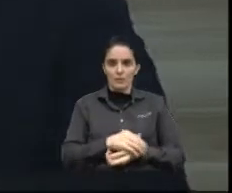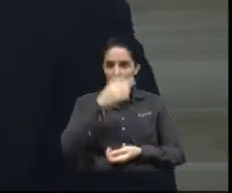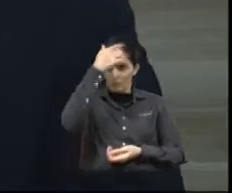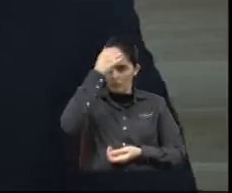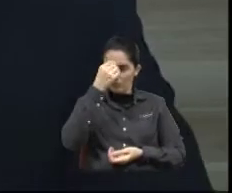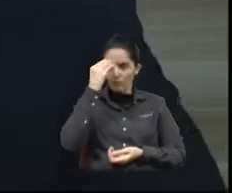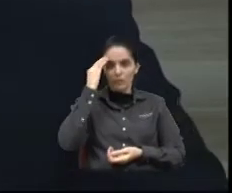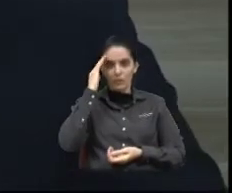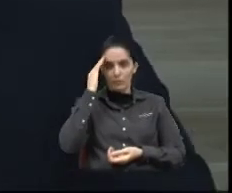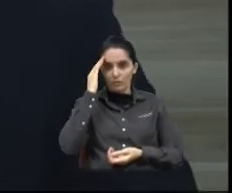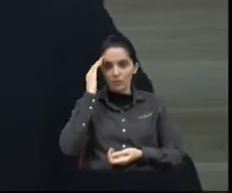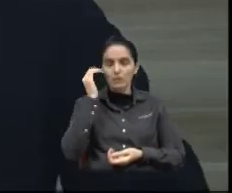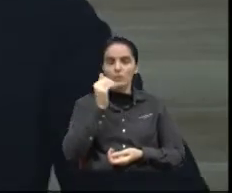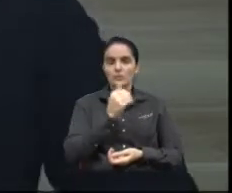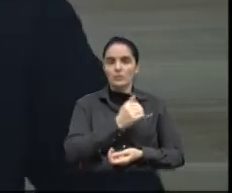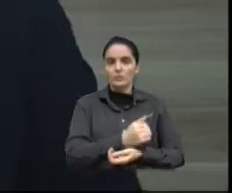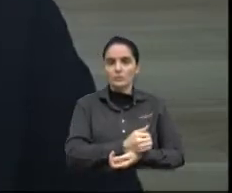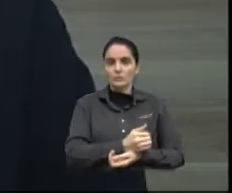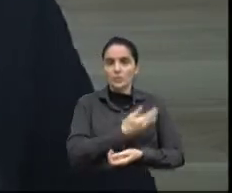governador